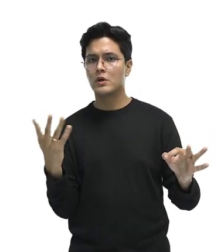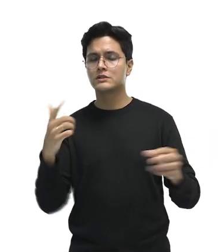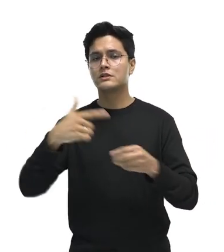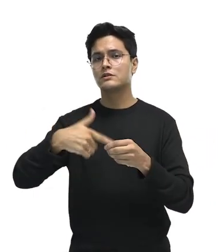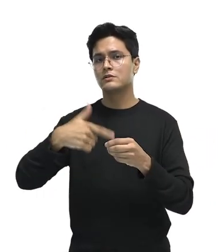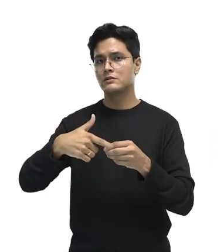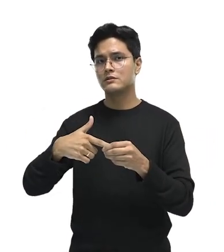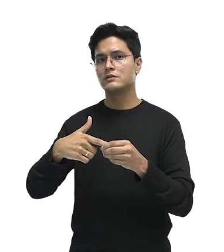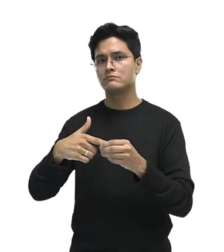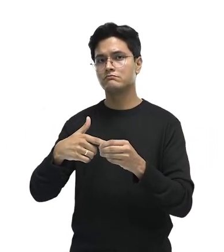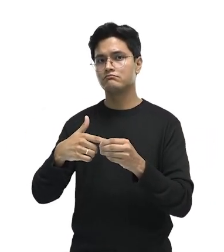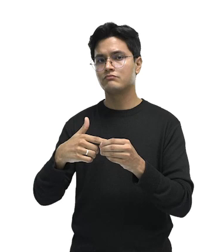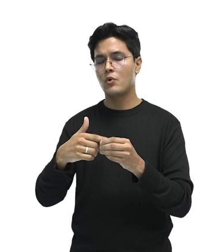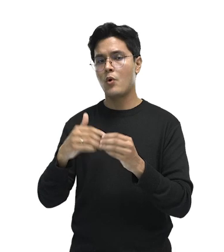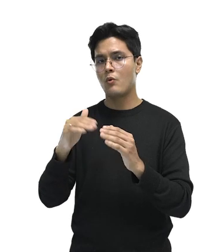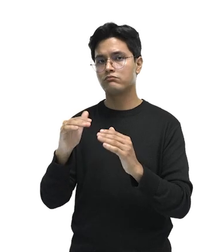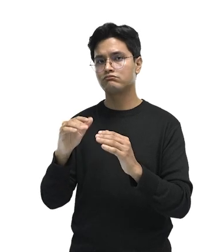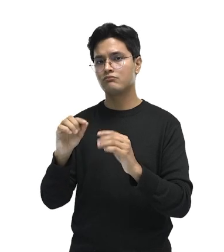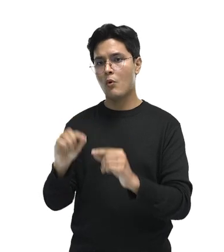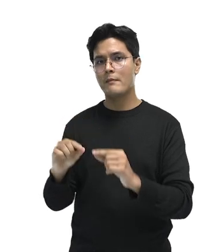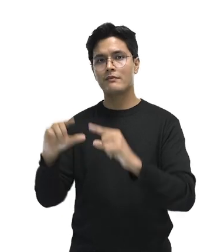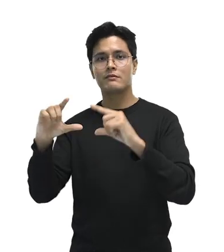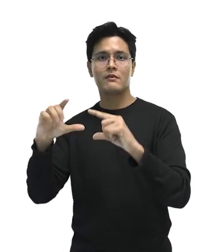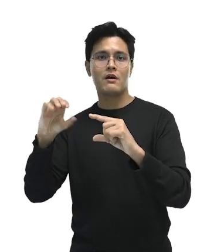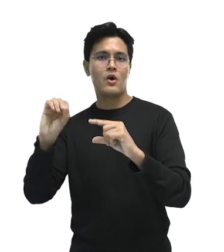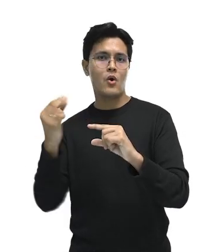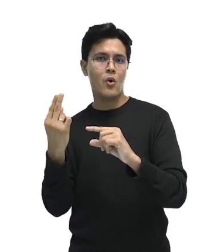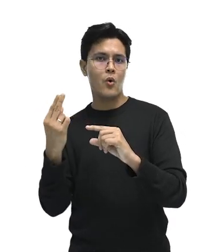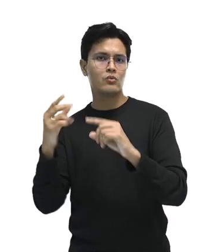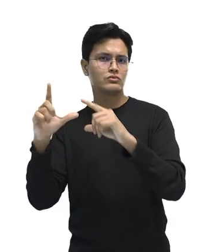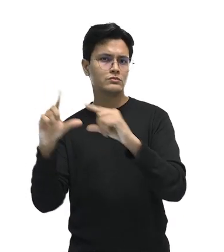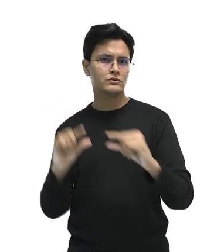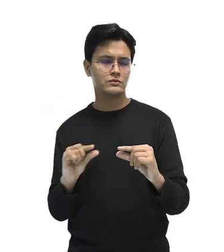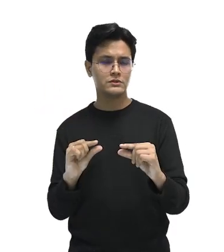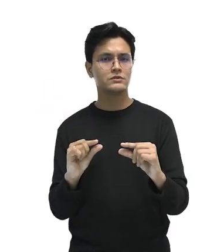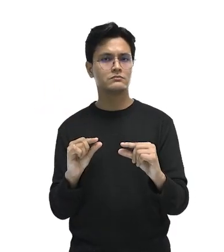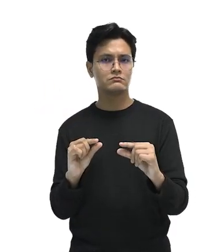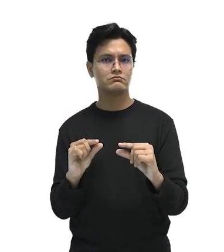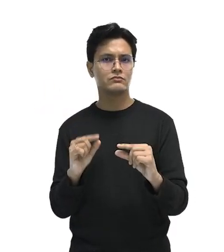vai aumentar ou ela vai diminuir? O que você acha?